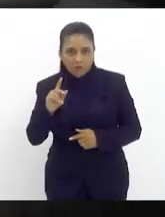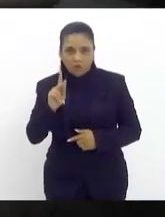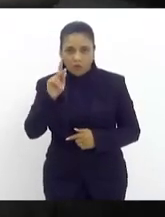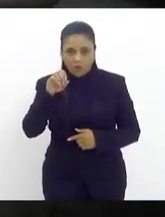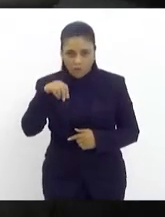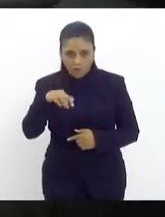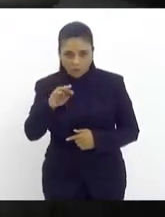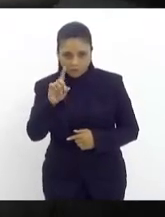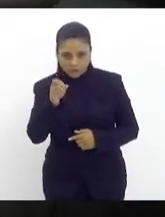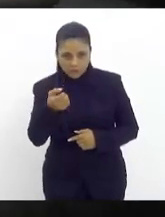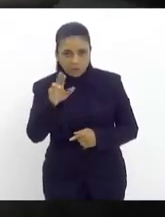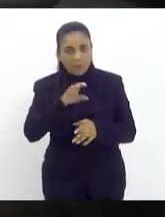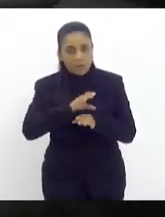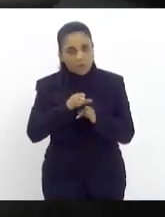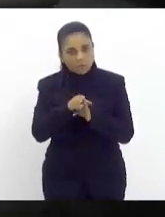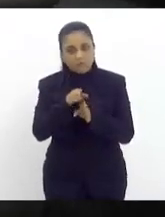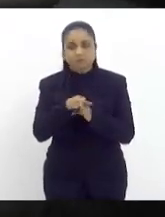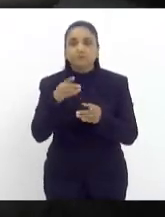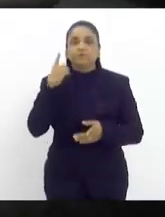obrigado. Dionísio Lins.